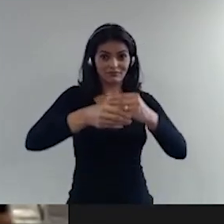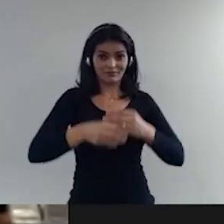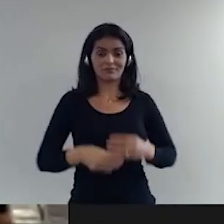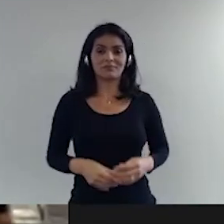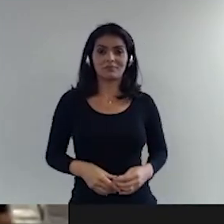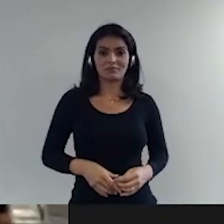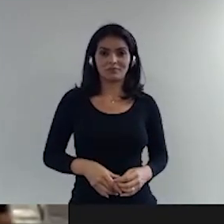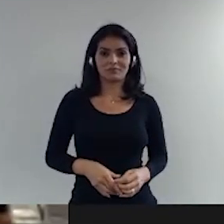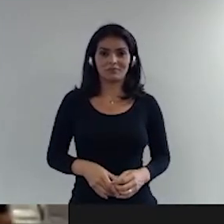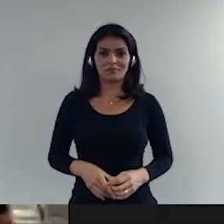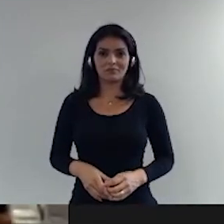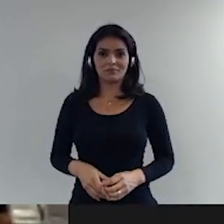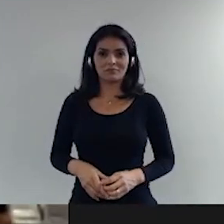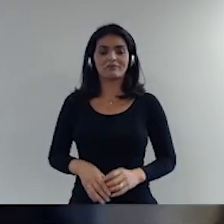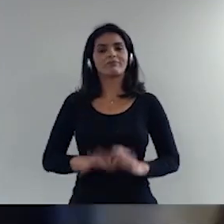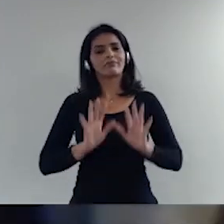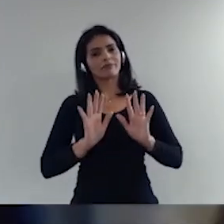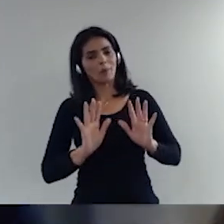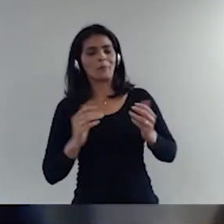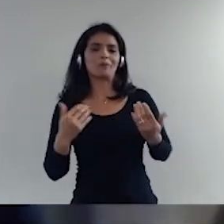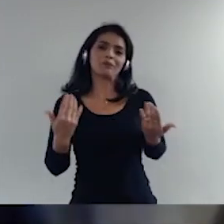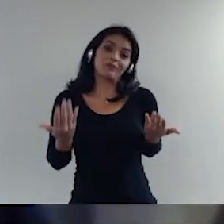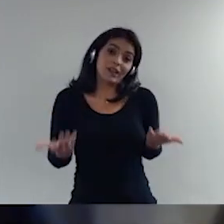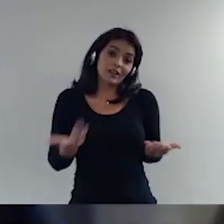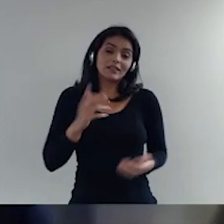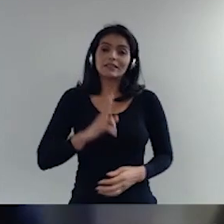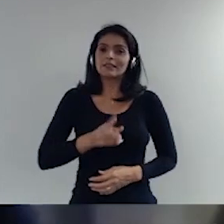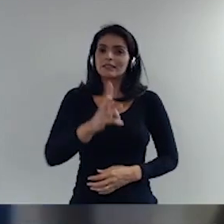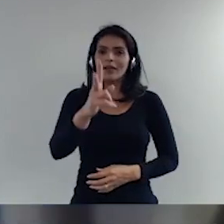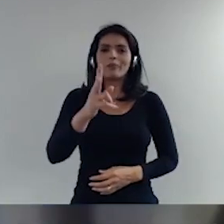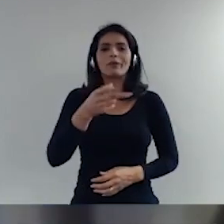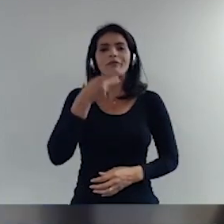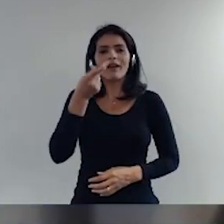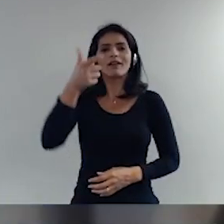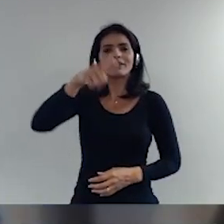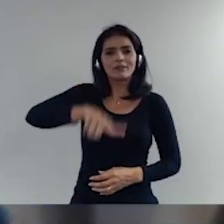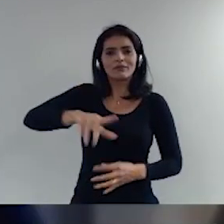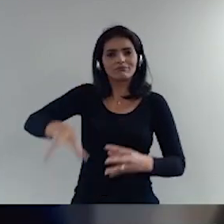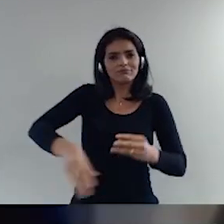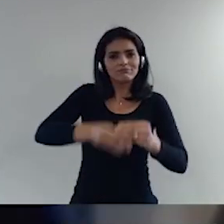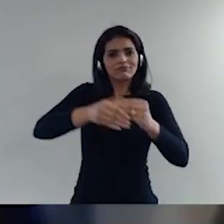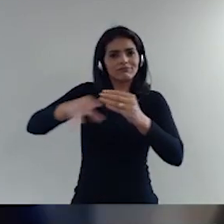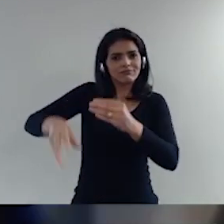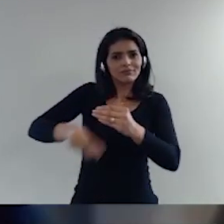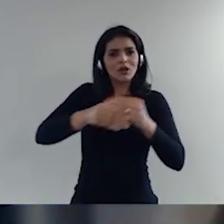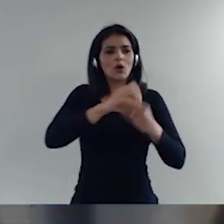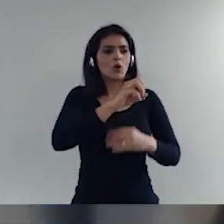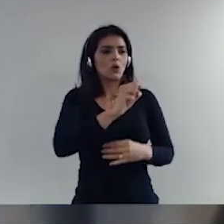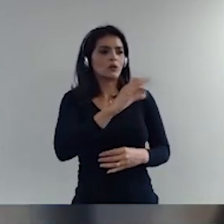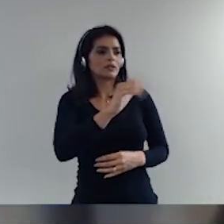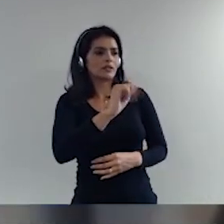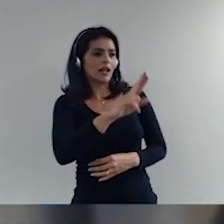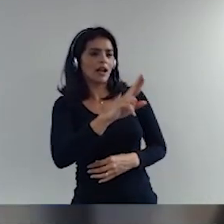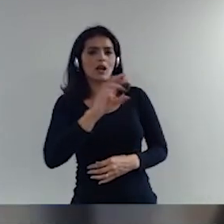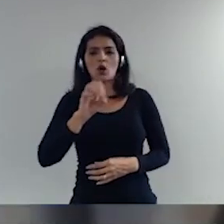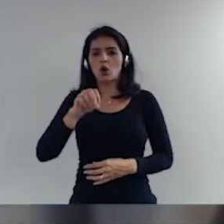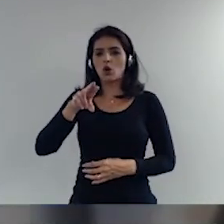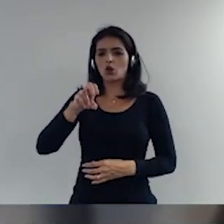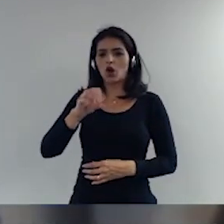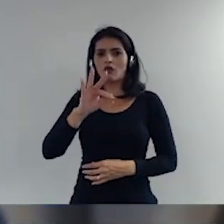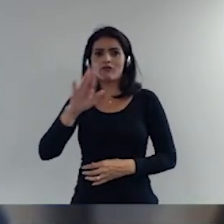algo? Bem, é sempre redundante complementar algo depois que o Oscar e o Onofre falam, mas